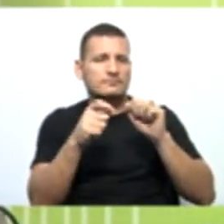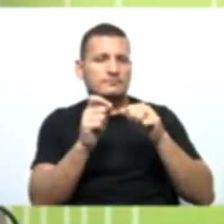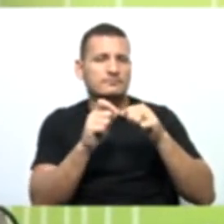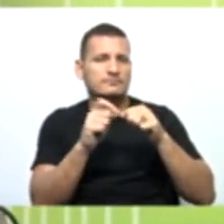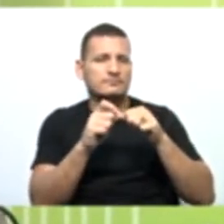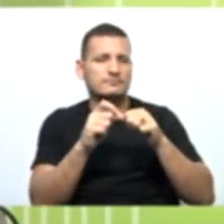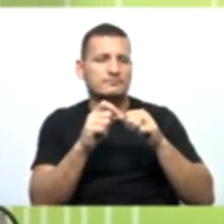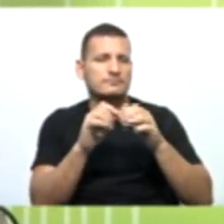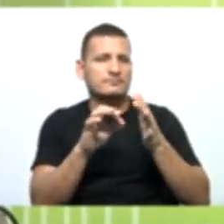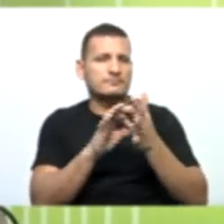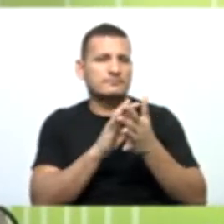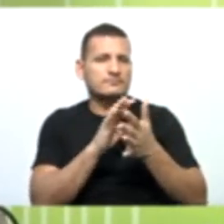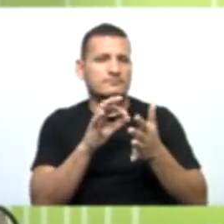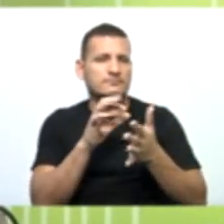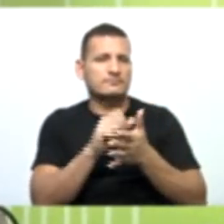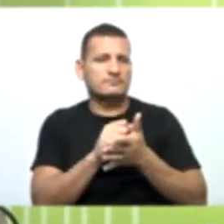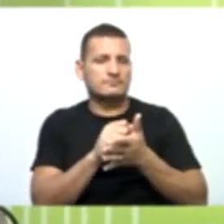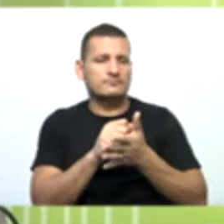cadastro de